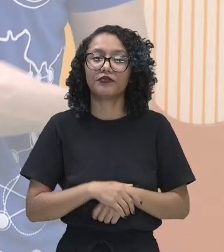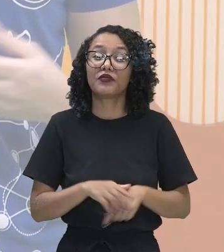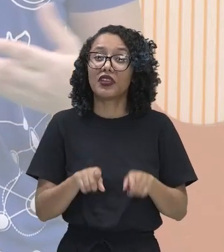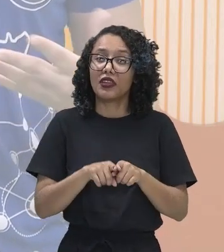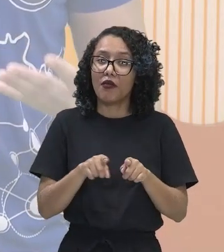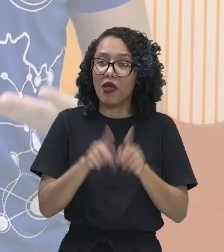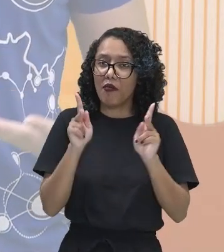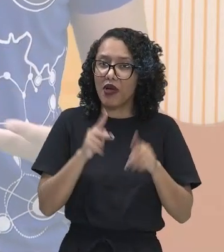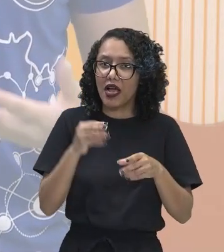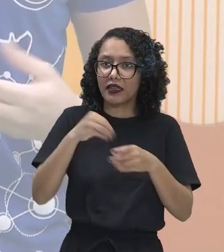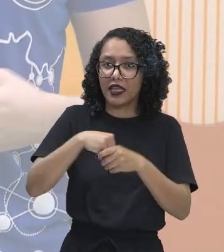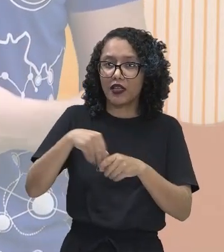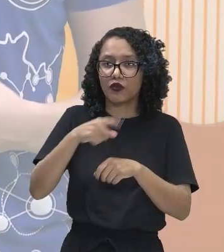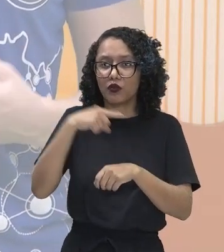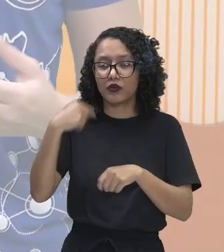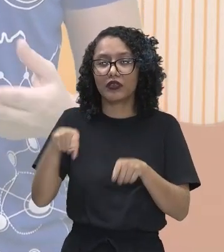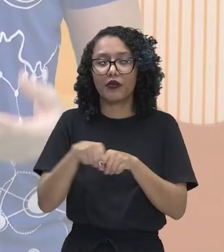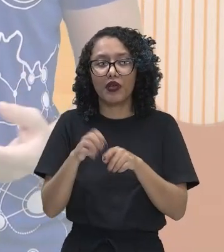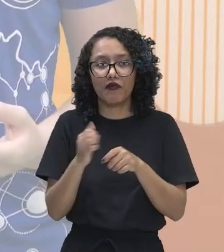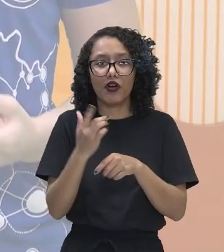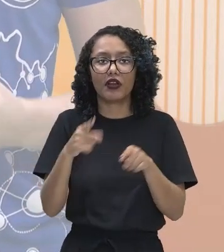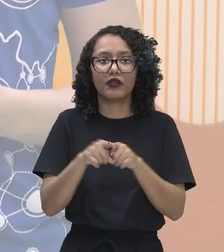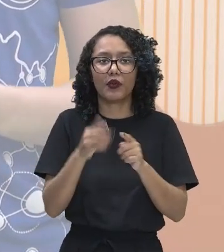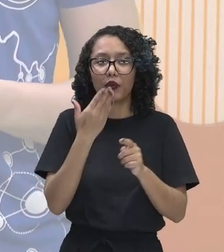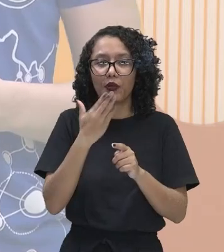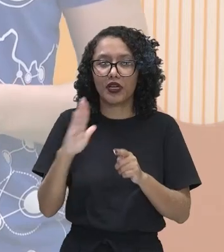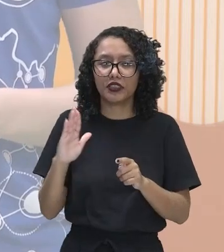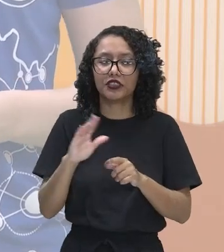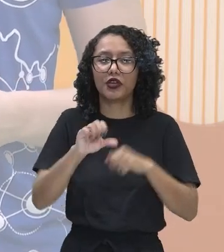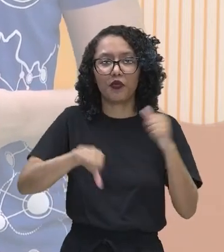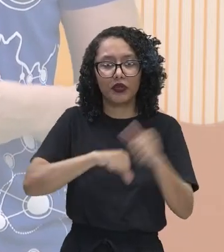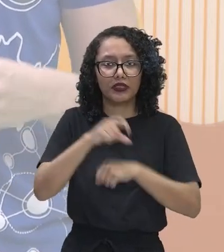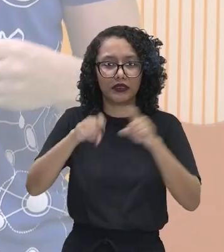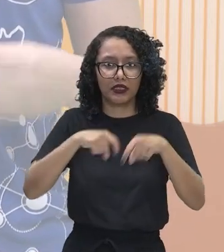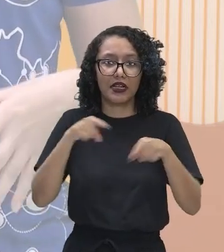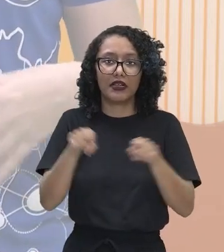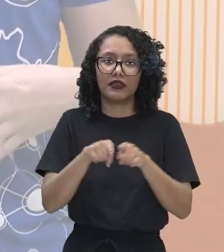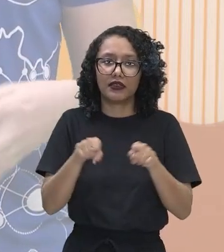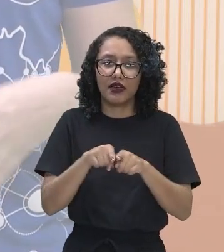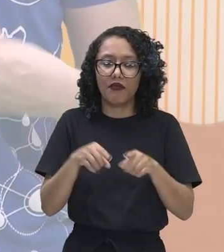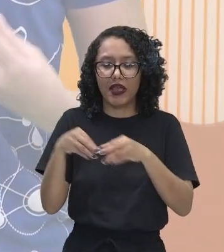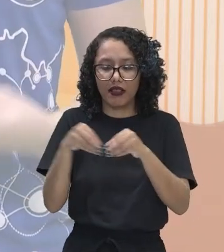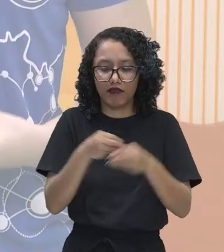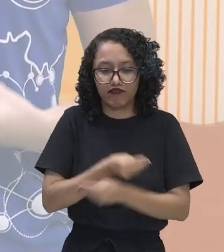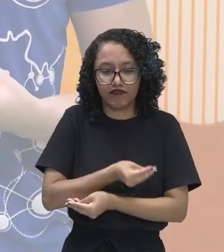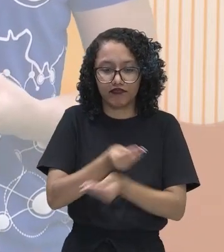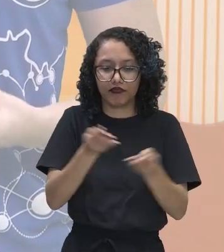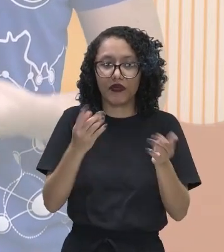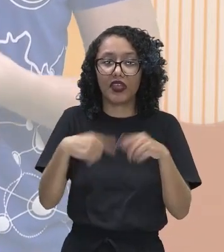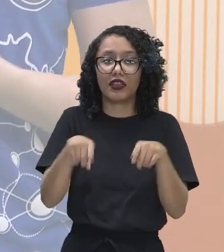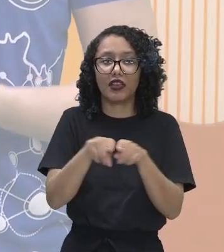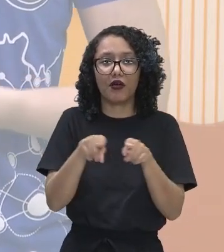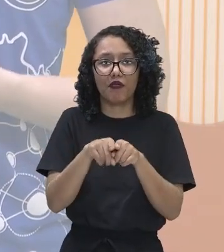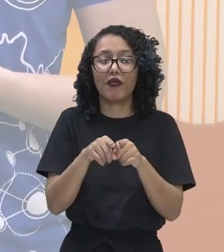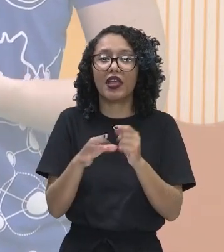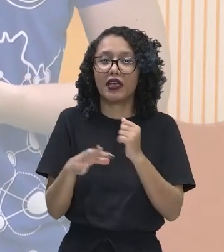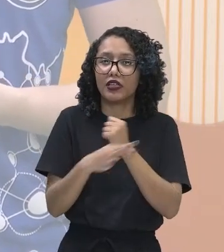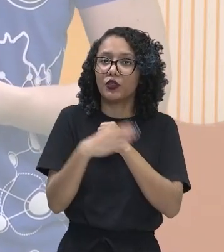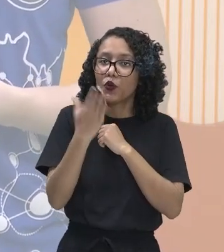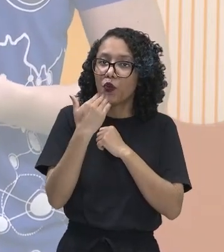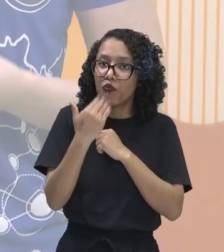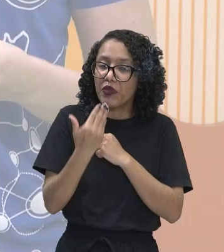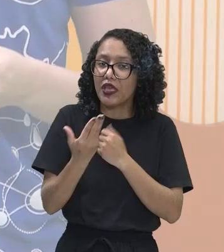Prometia uma reforma agrária, redistribuição de terras para os camponeses e levar comida, garantir o sustento